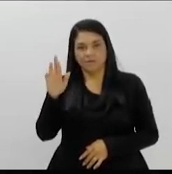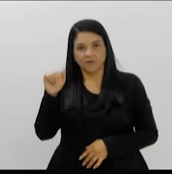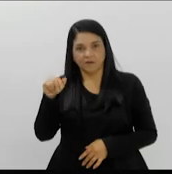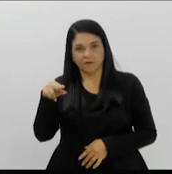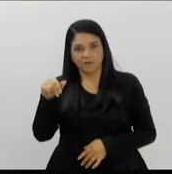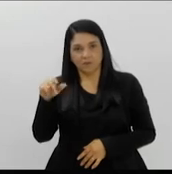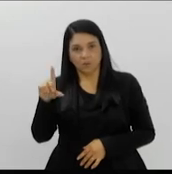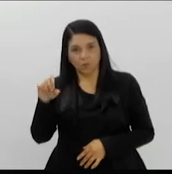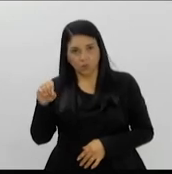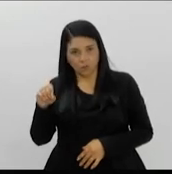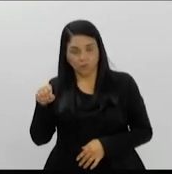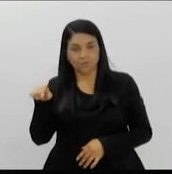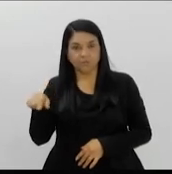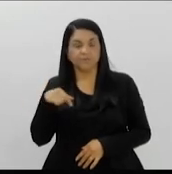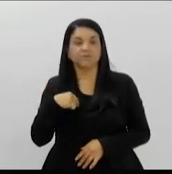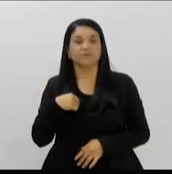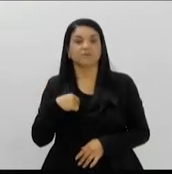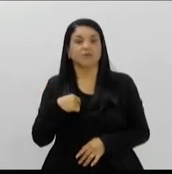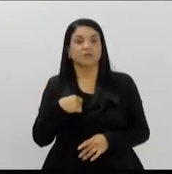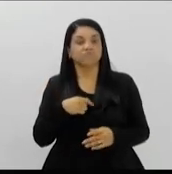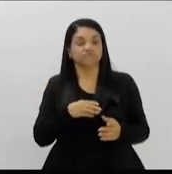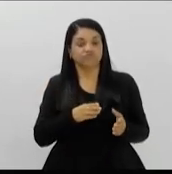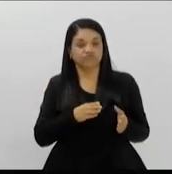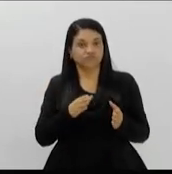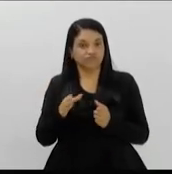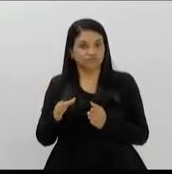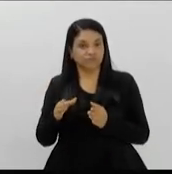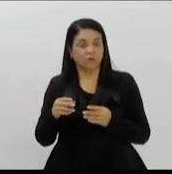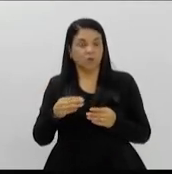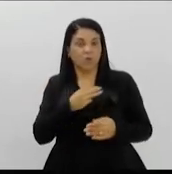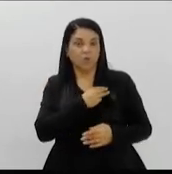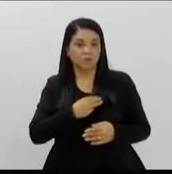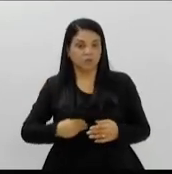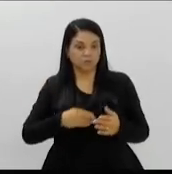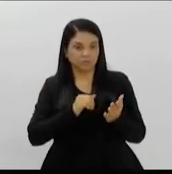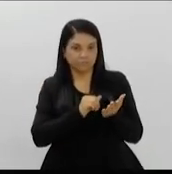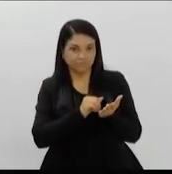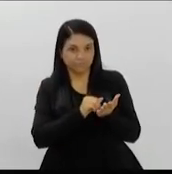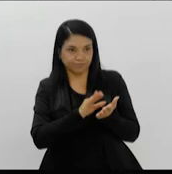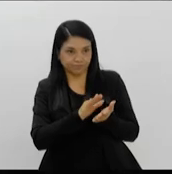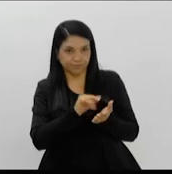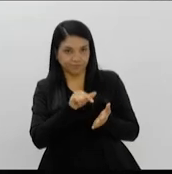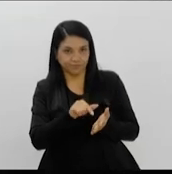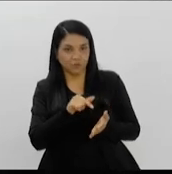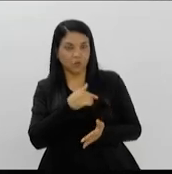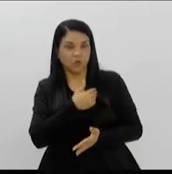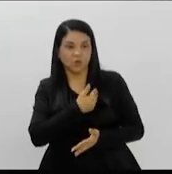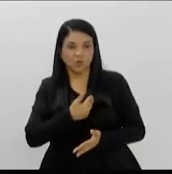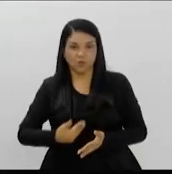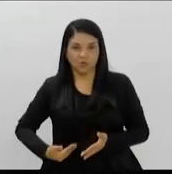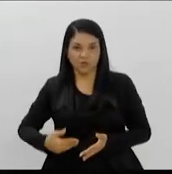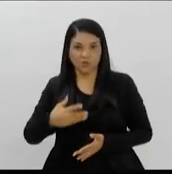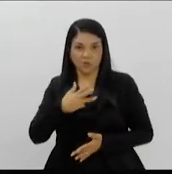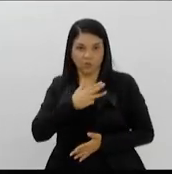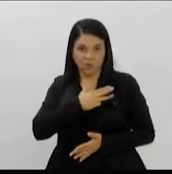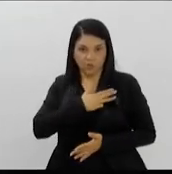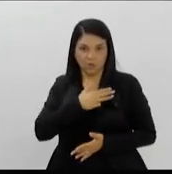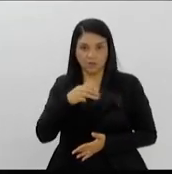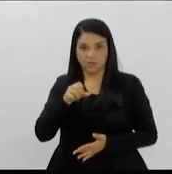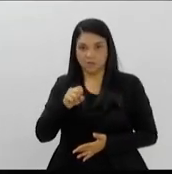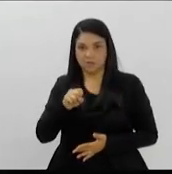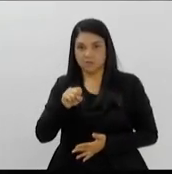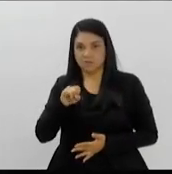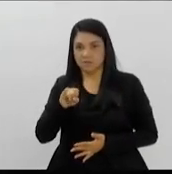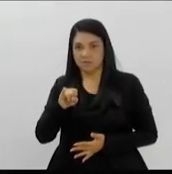lado, o ministro demitido do governo Lula, ou melhor, do desgoverno Lula, o Silvio Almeida,